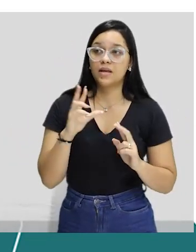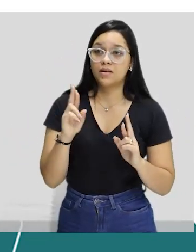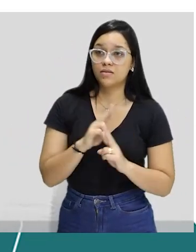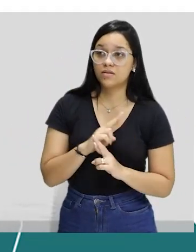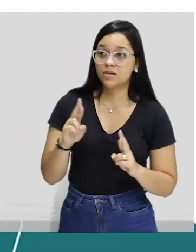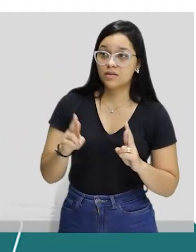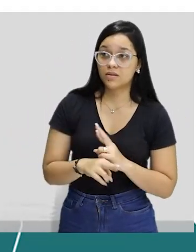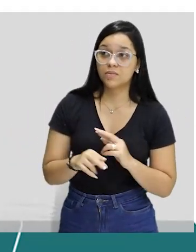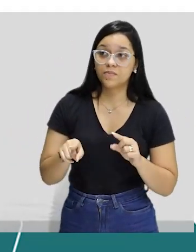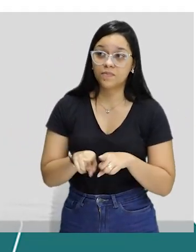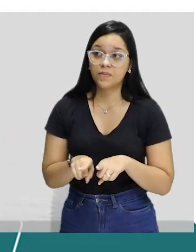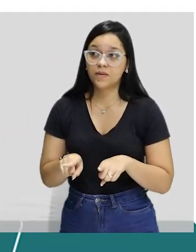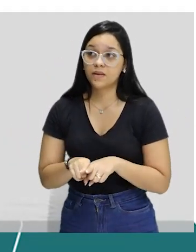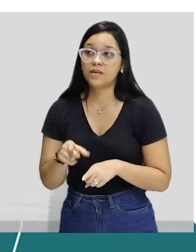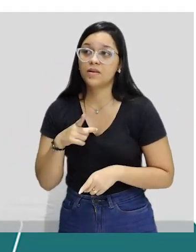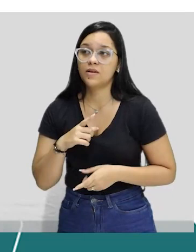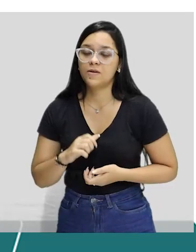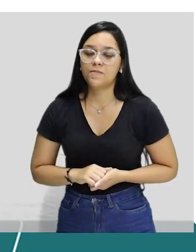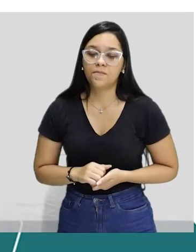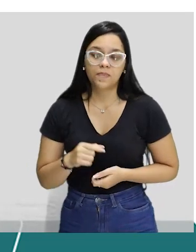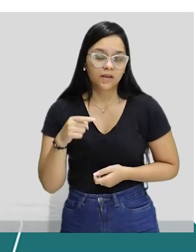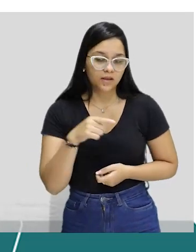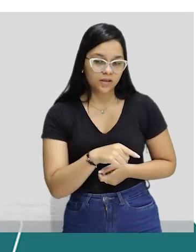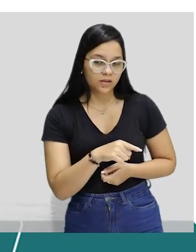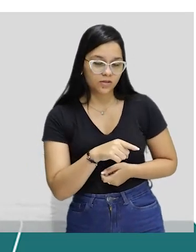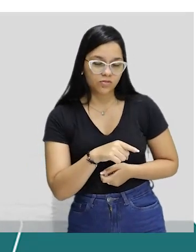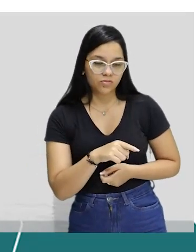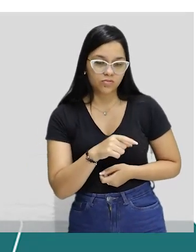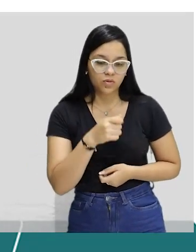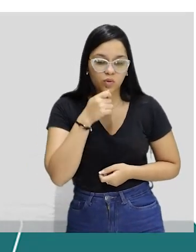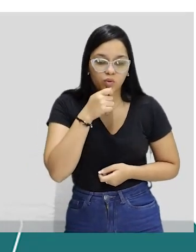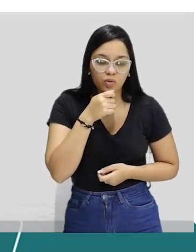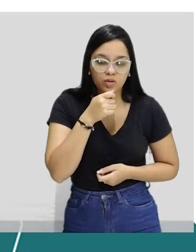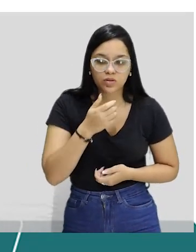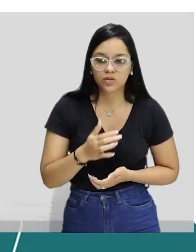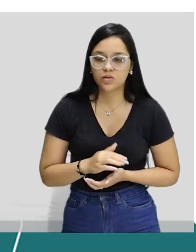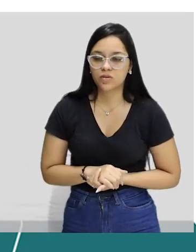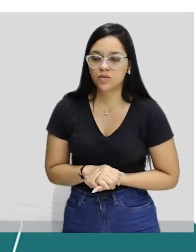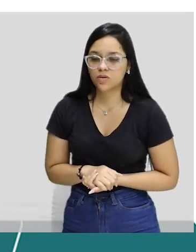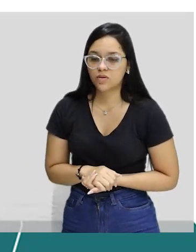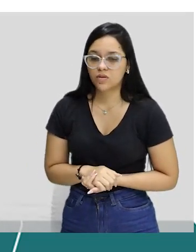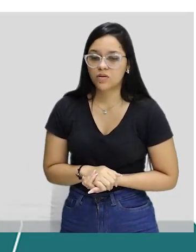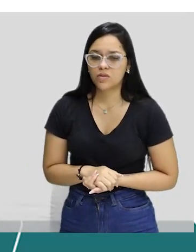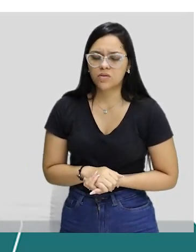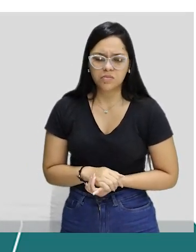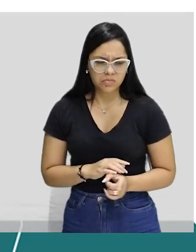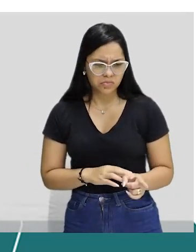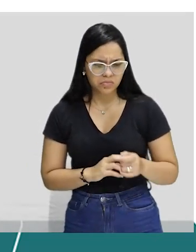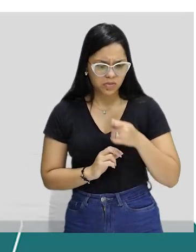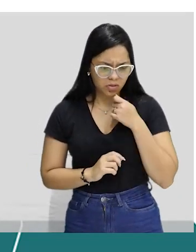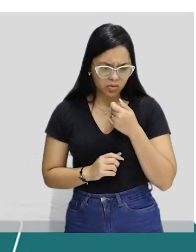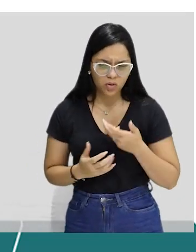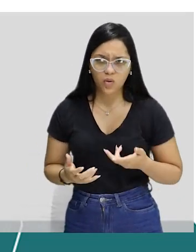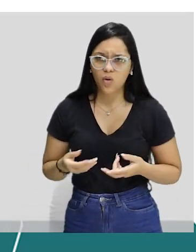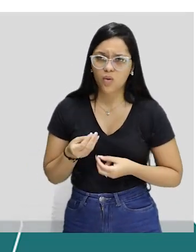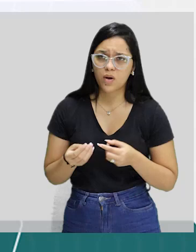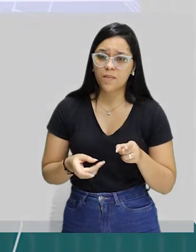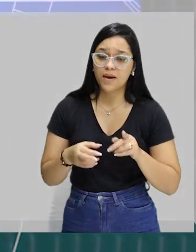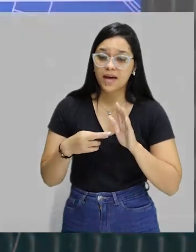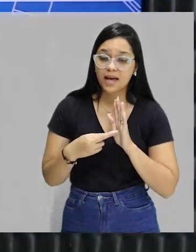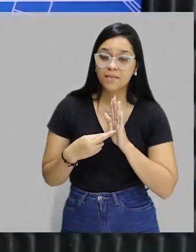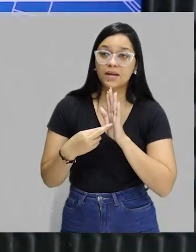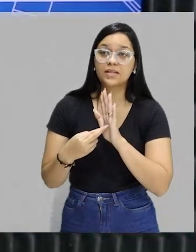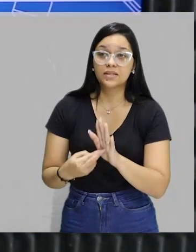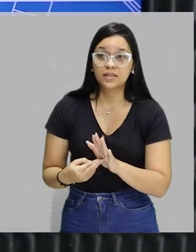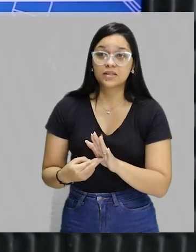associação, inclusive da semiótica. Isto não é um cachimbo do Magritte. O que isso é se não é um cachimbo? Bom, eu vou dizer que isso aqui é uma